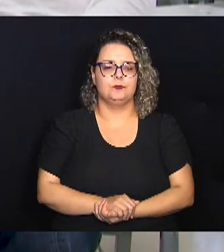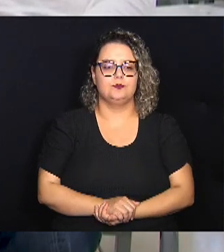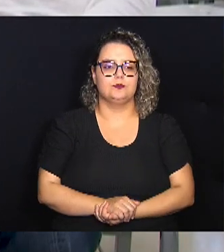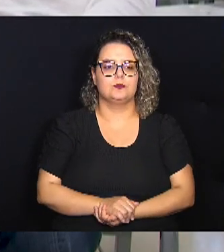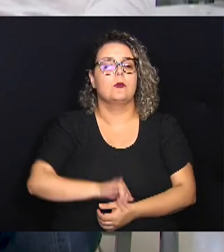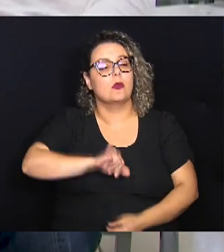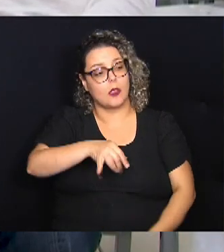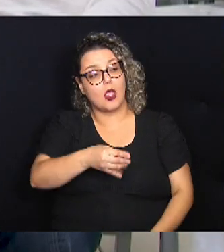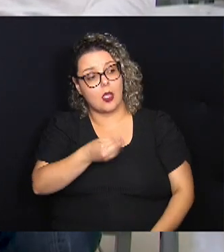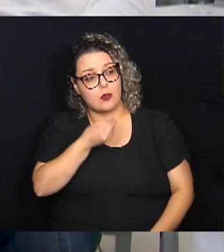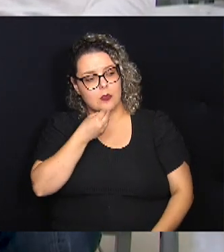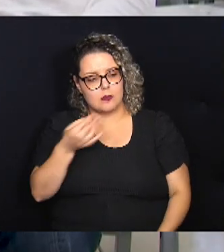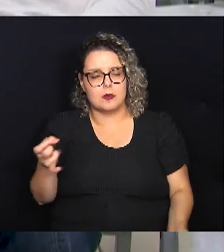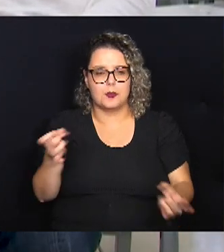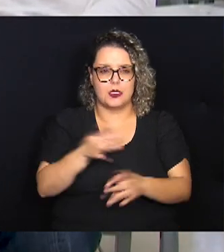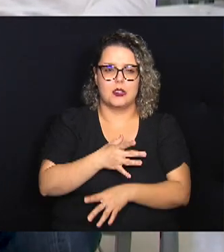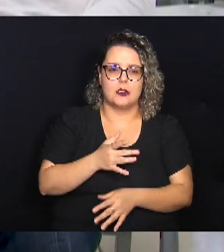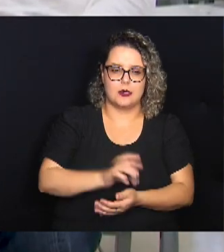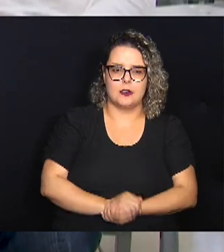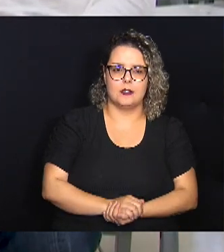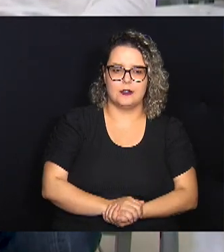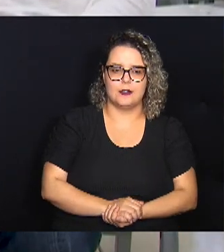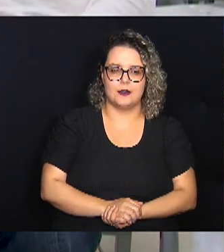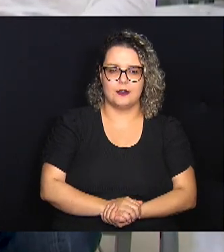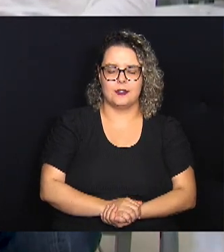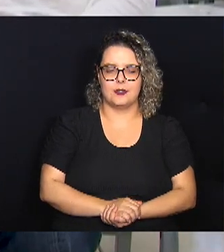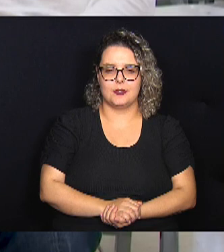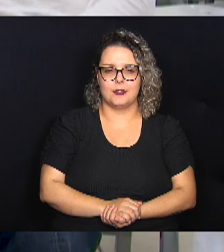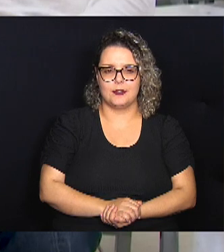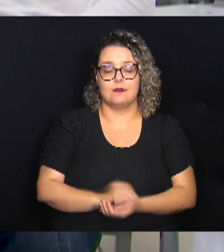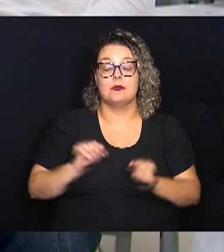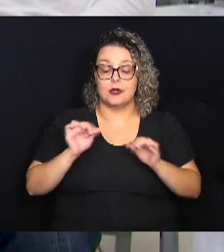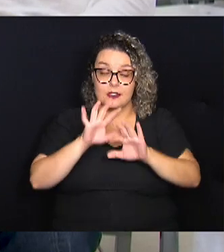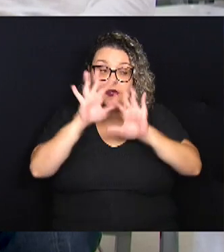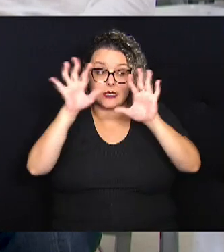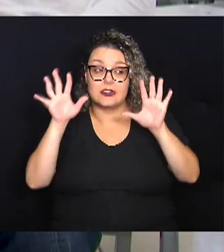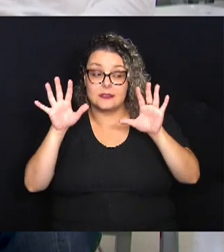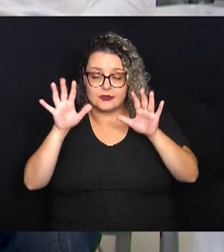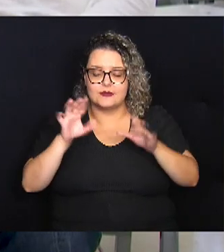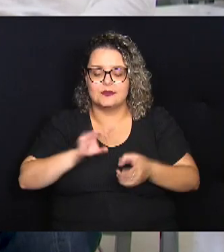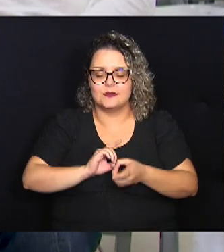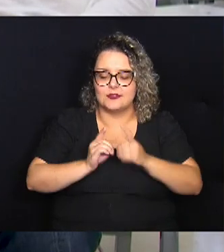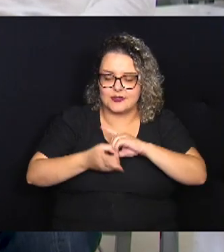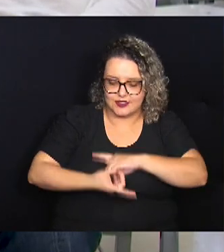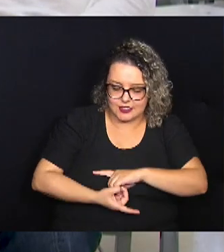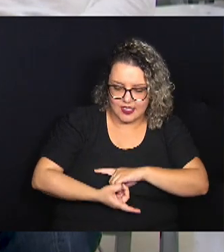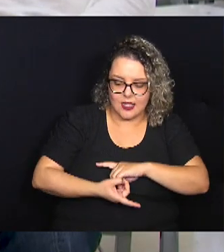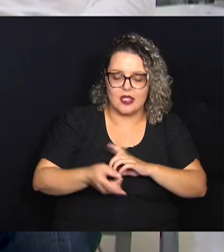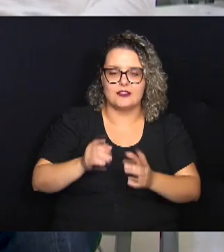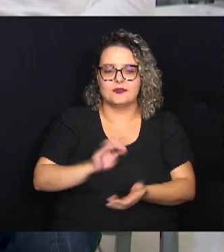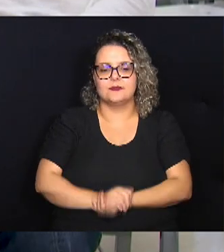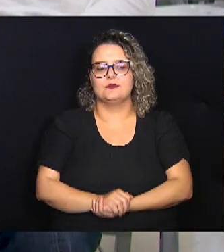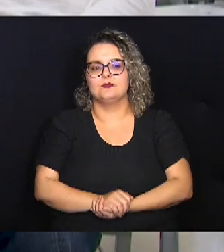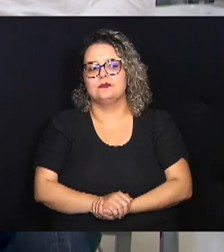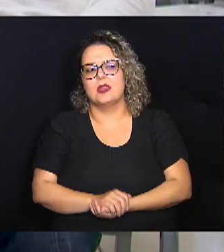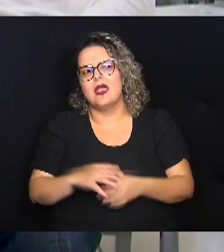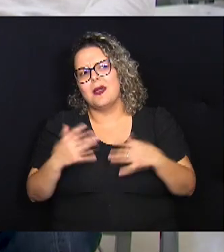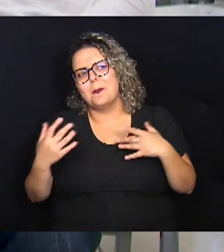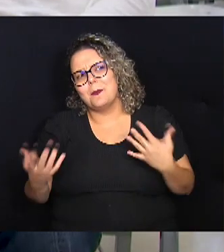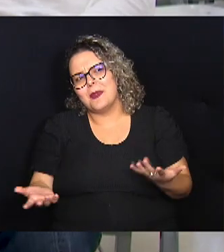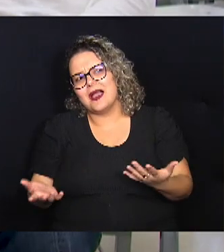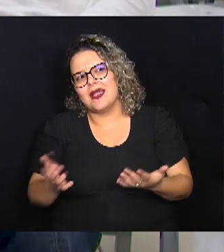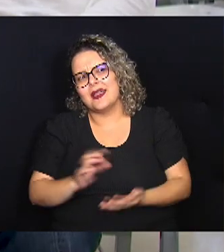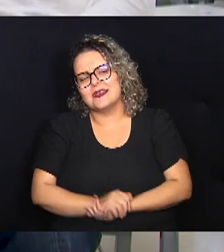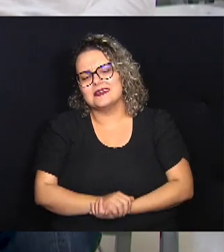aqui para a gente encerrar, já deu para a gente, né, ilustrar bem essa questão dos dialetos, mas esse pode até